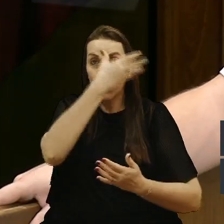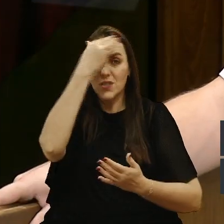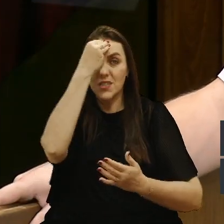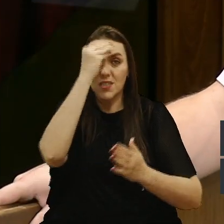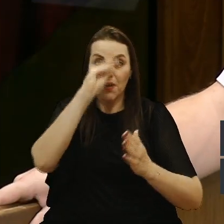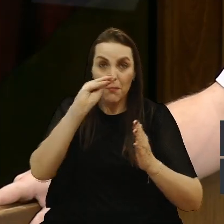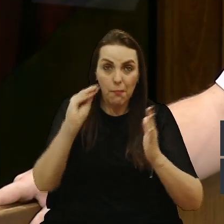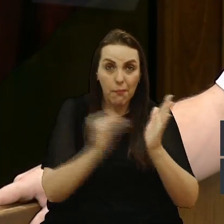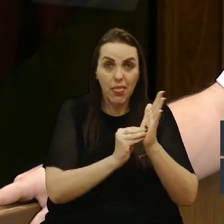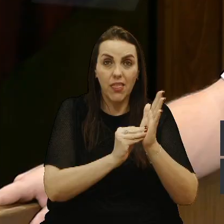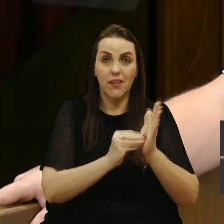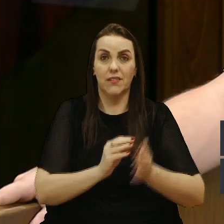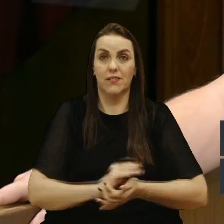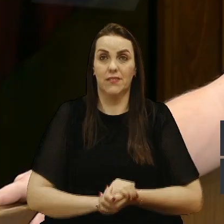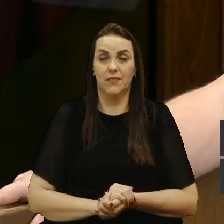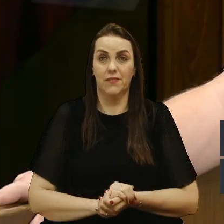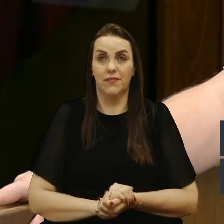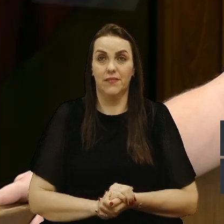botar.